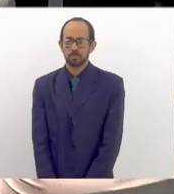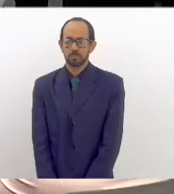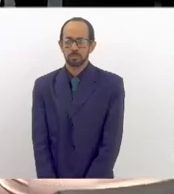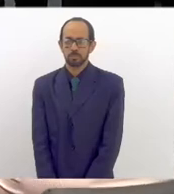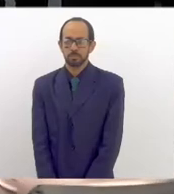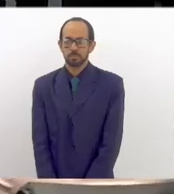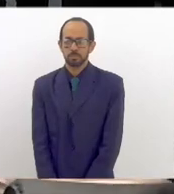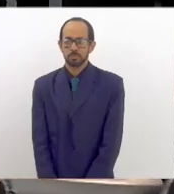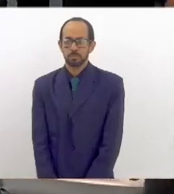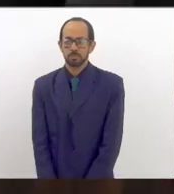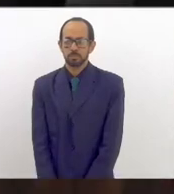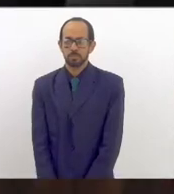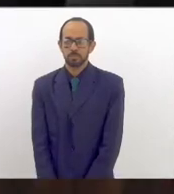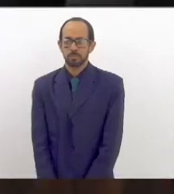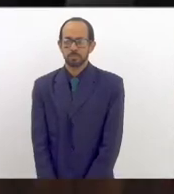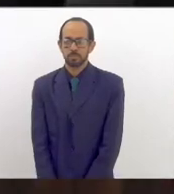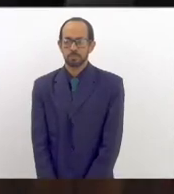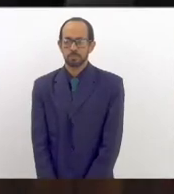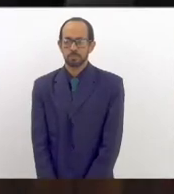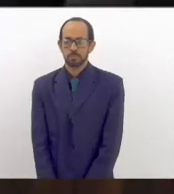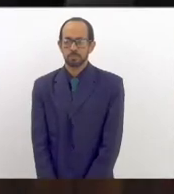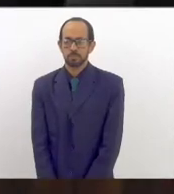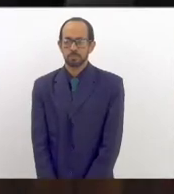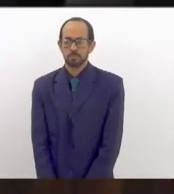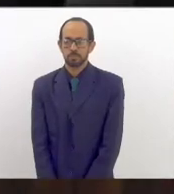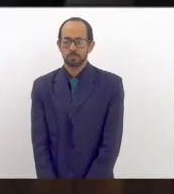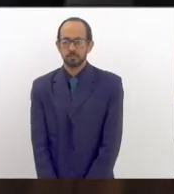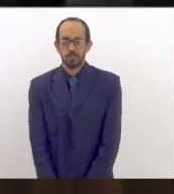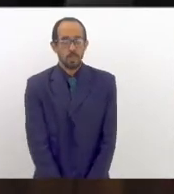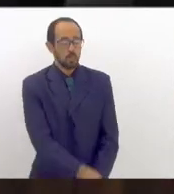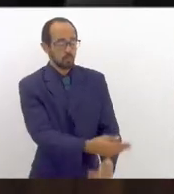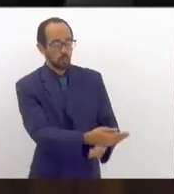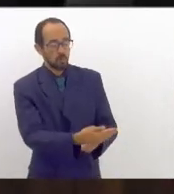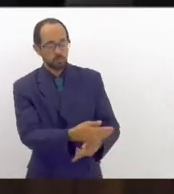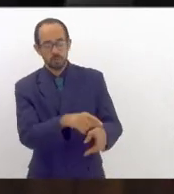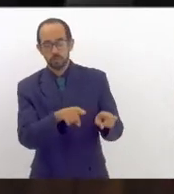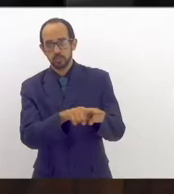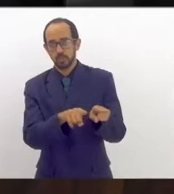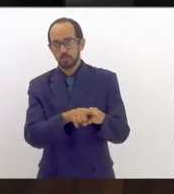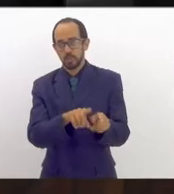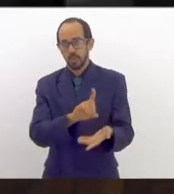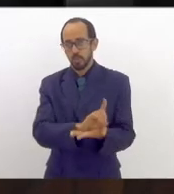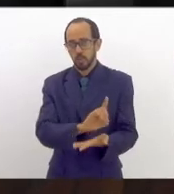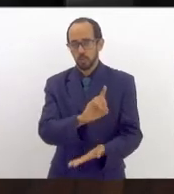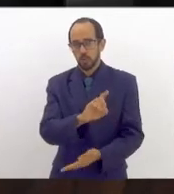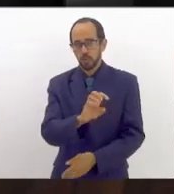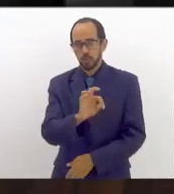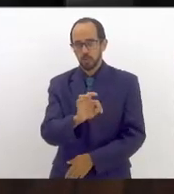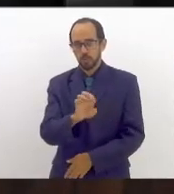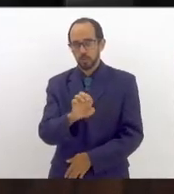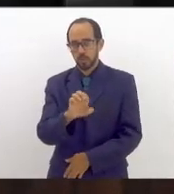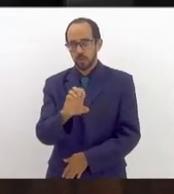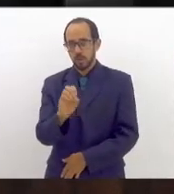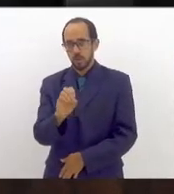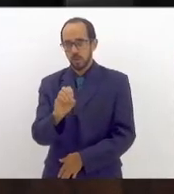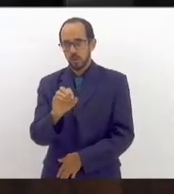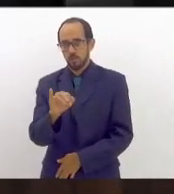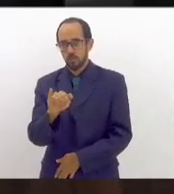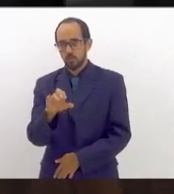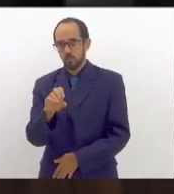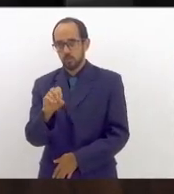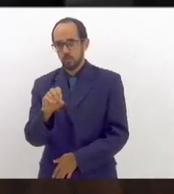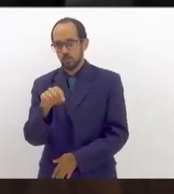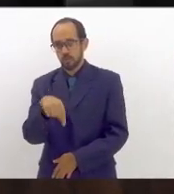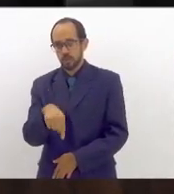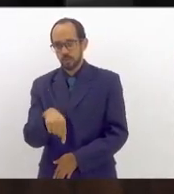eu vou convidar o doutor Teófilo para estar conosco aqui a mesa